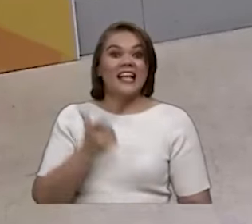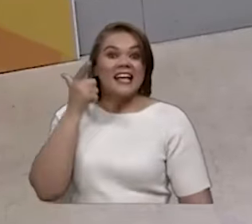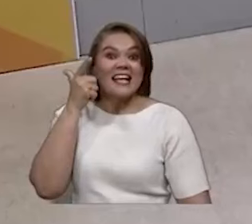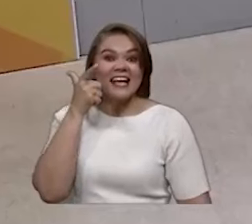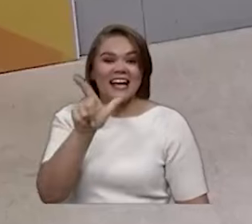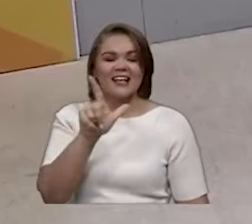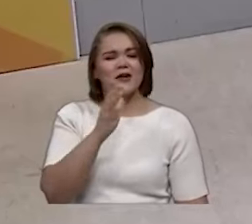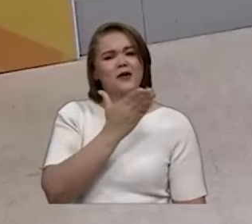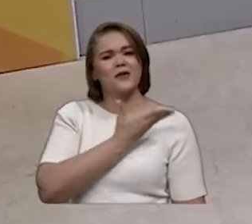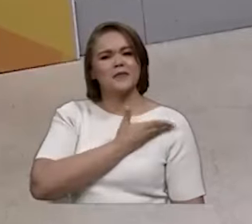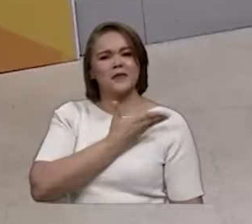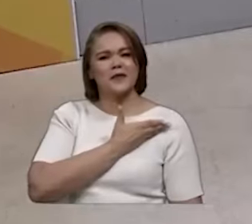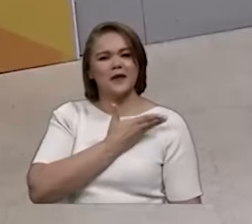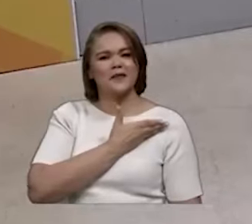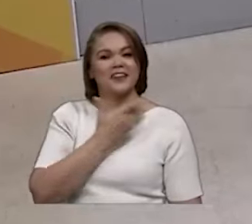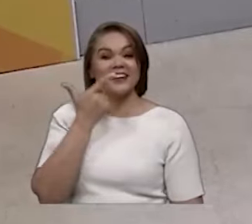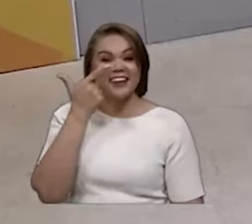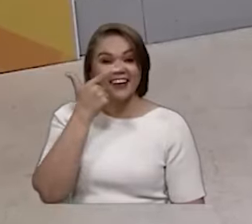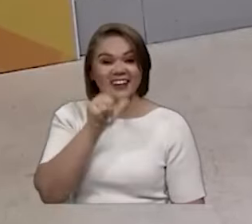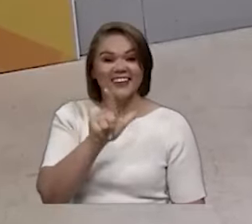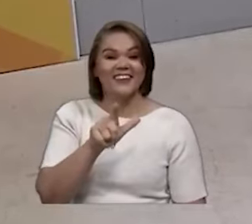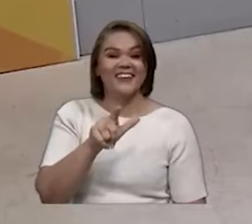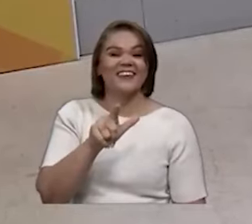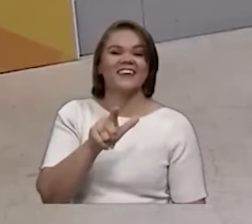Decidiu, meu amigo! Decidiu! Que